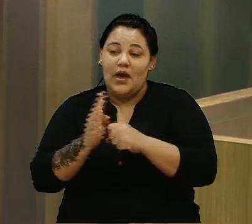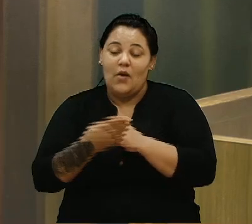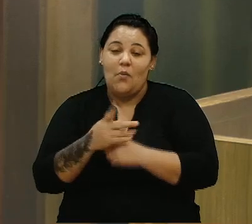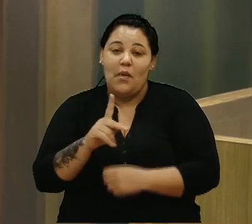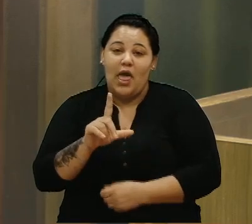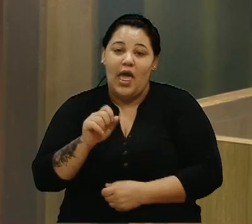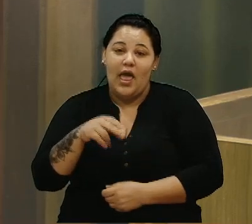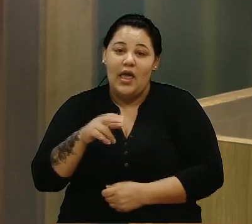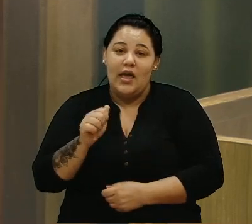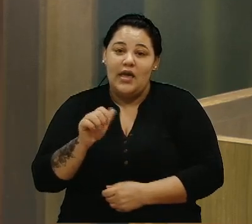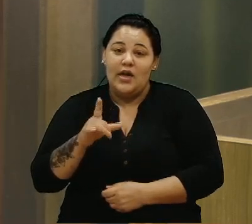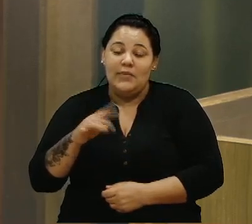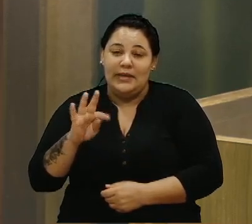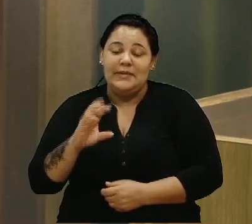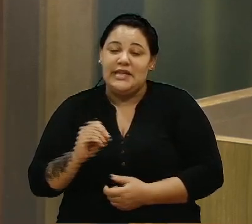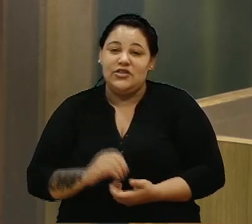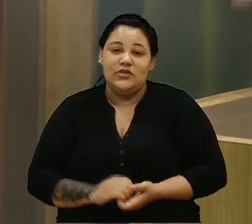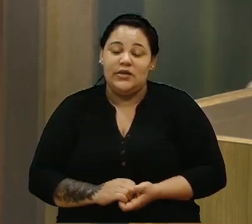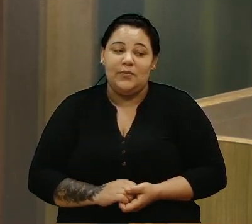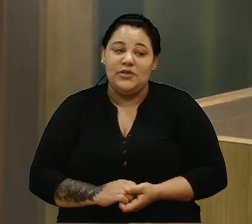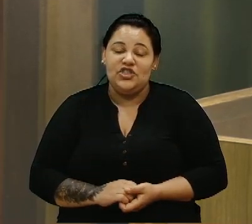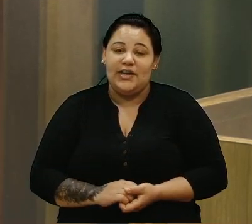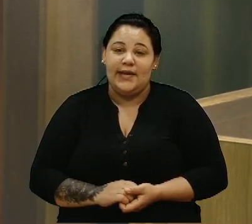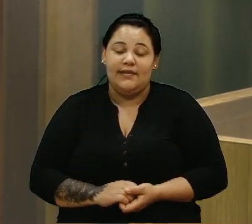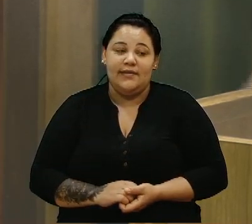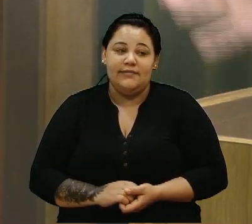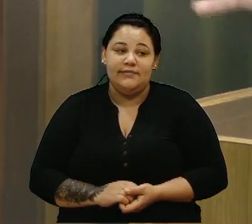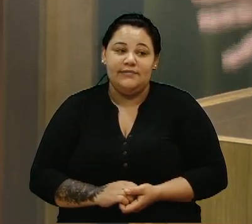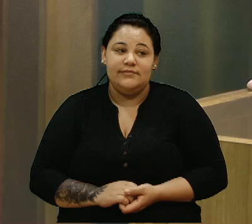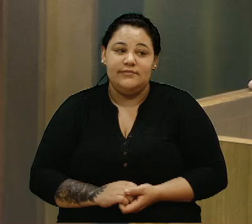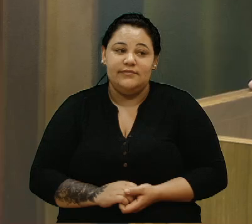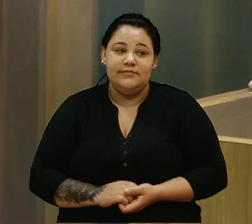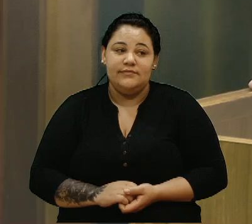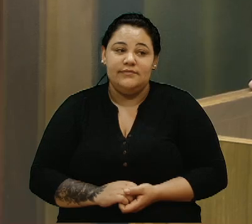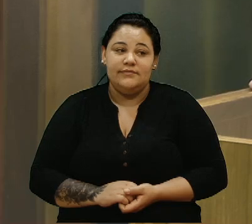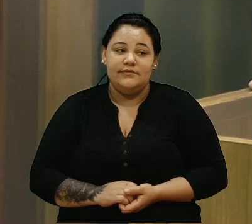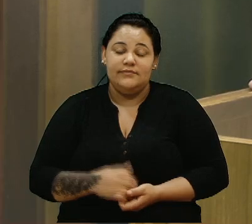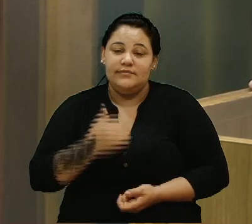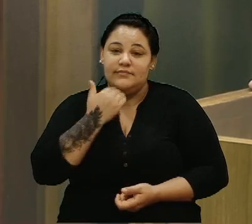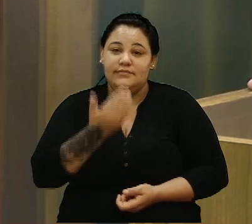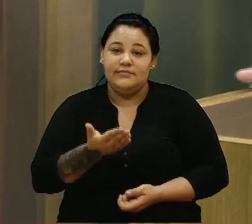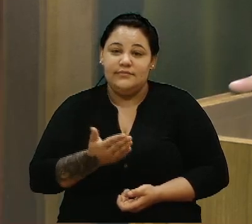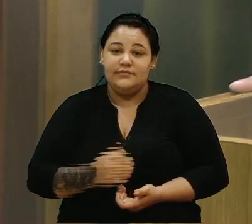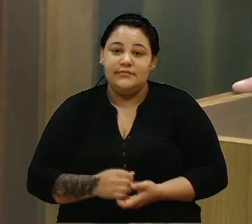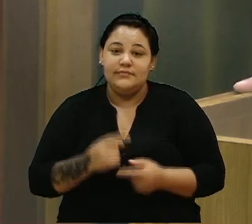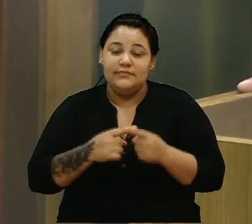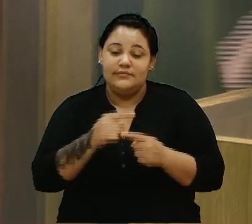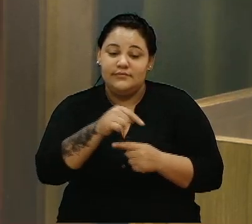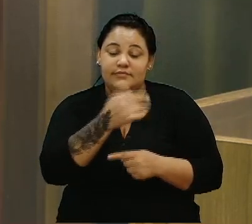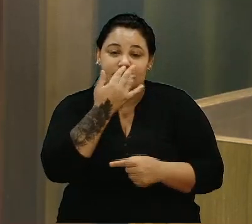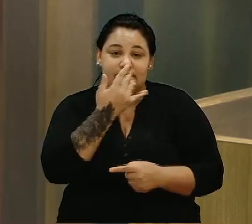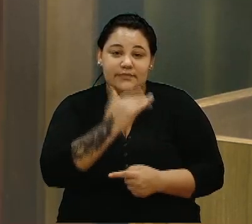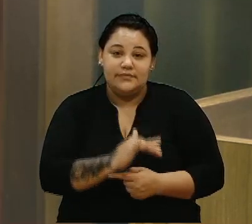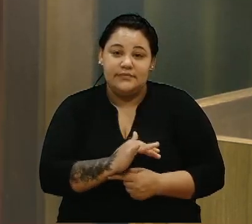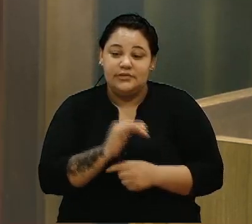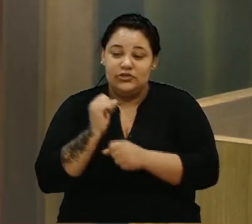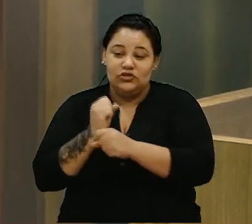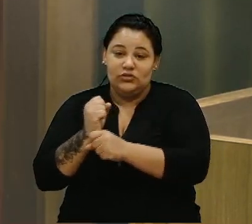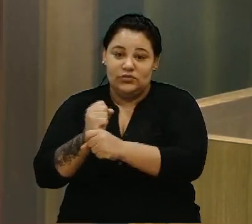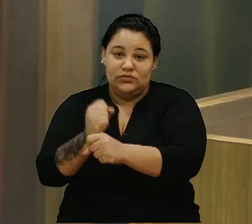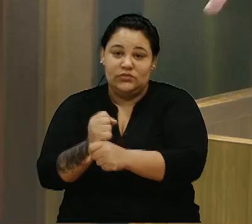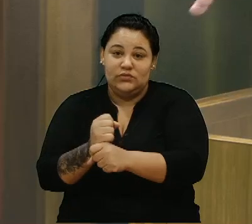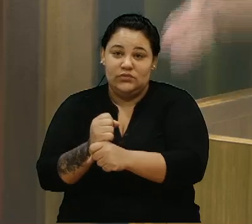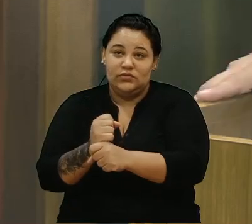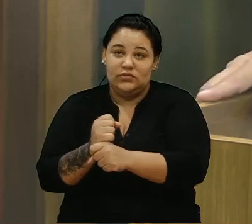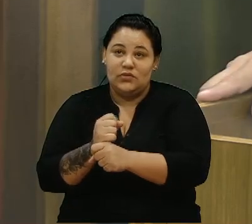necessidade é lá no Arcobaleno, no Esplanada. Não adianta. Porque essa criança de anos iniciais, o pai não